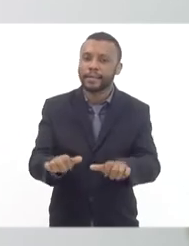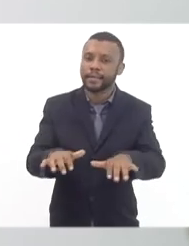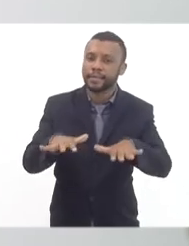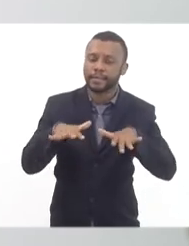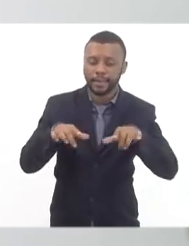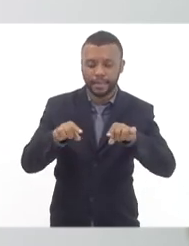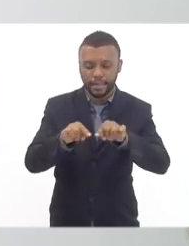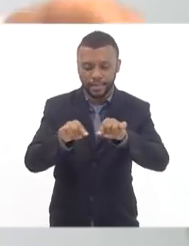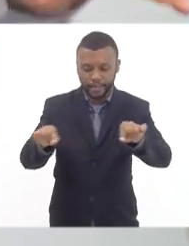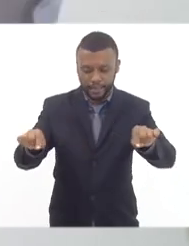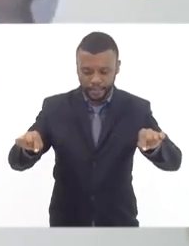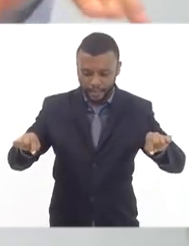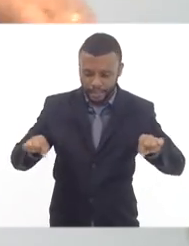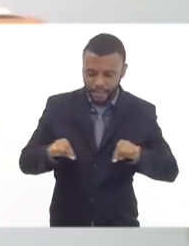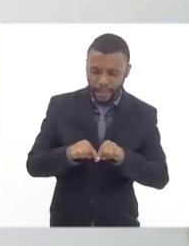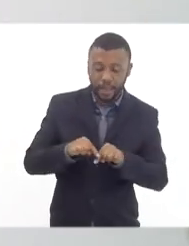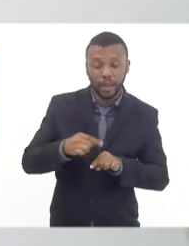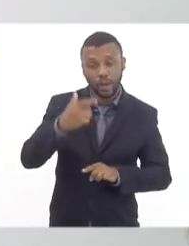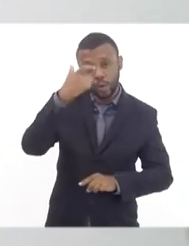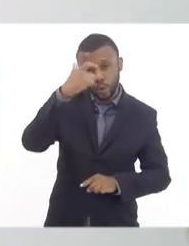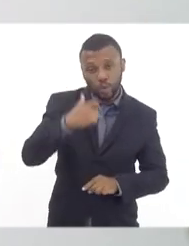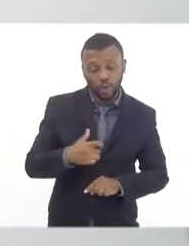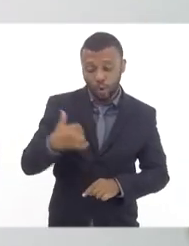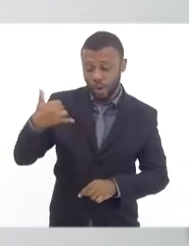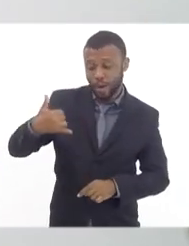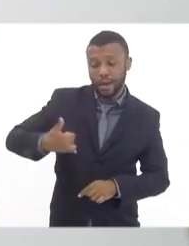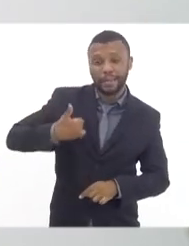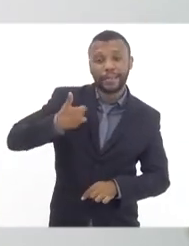devo ser o de mais idade.